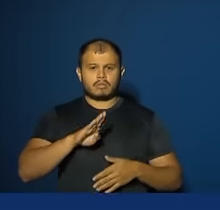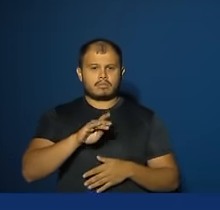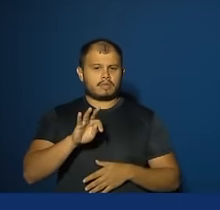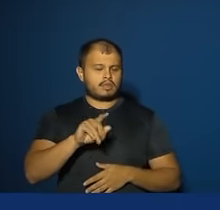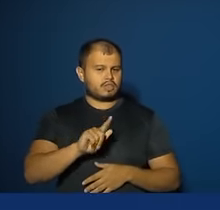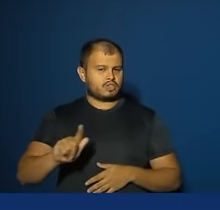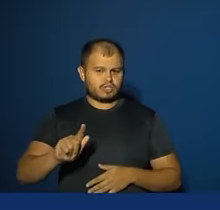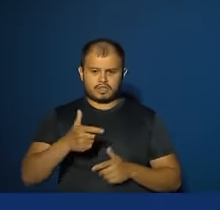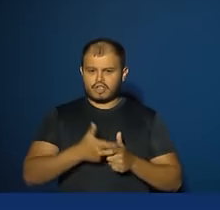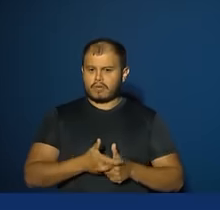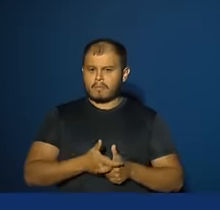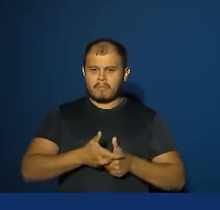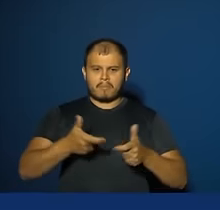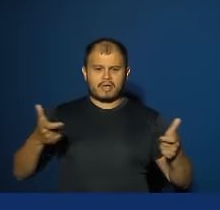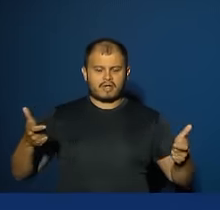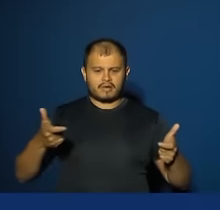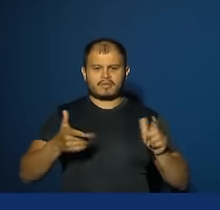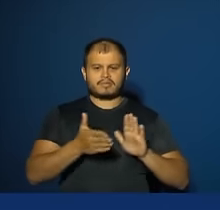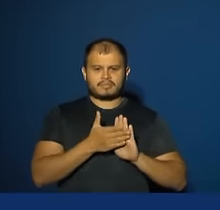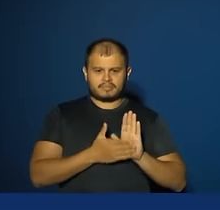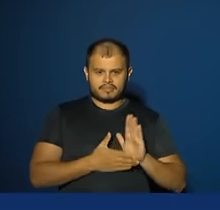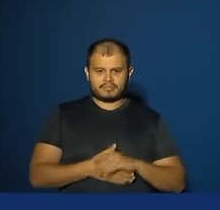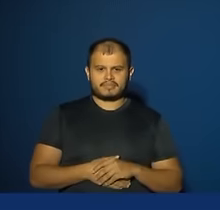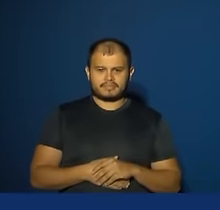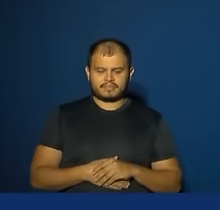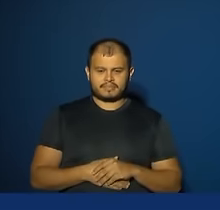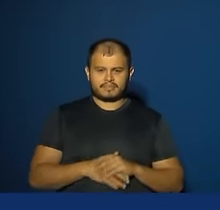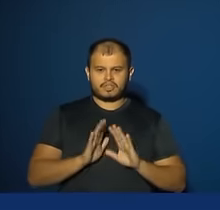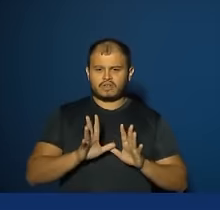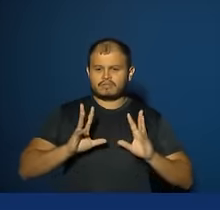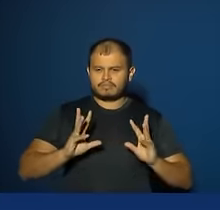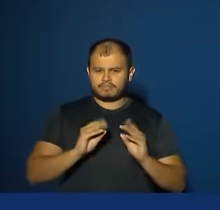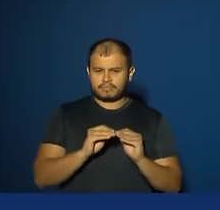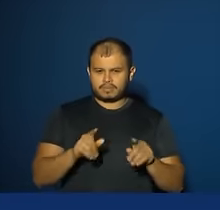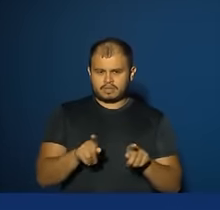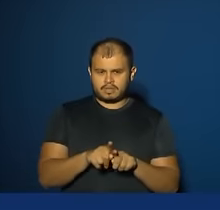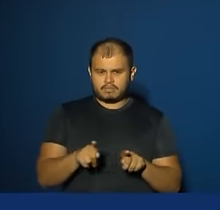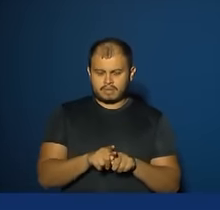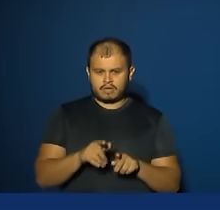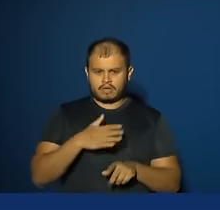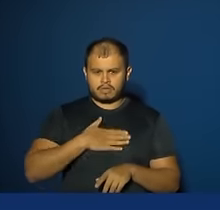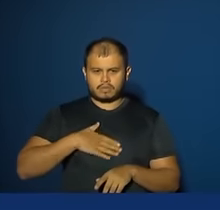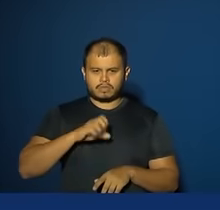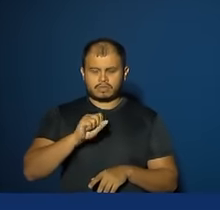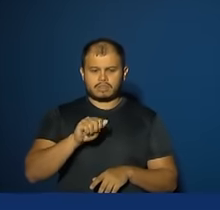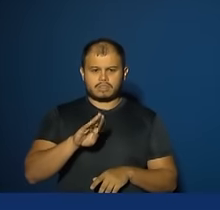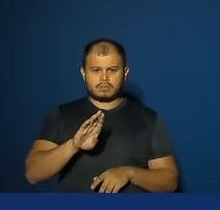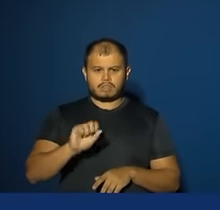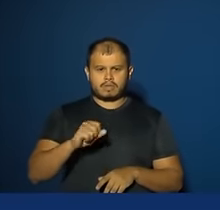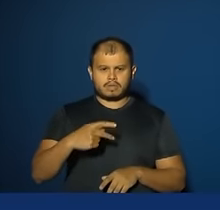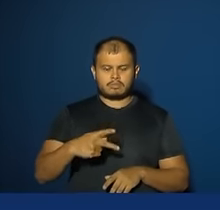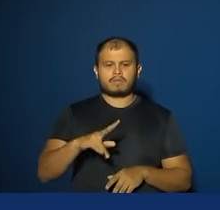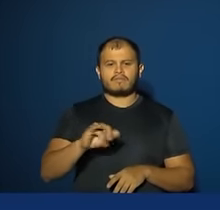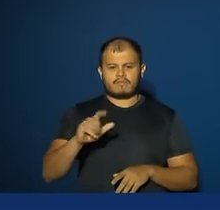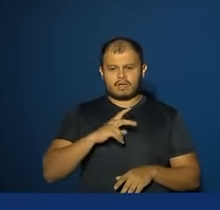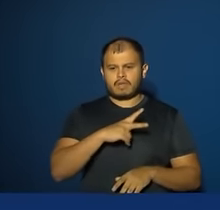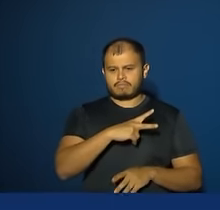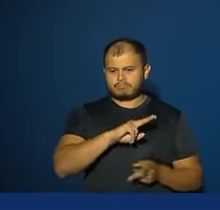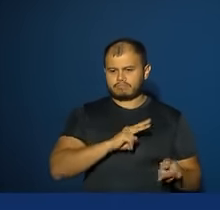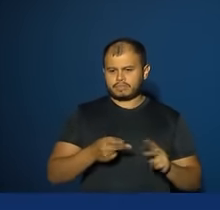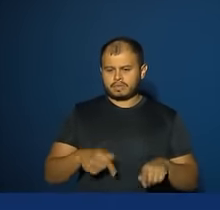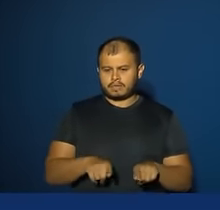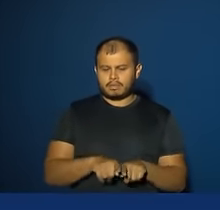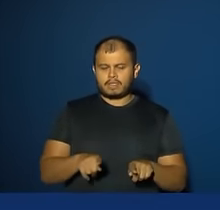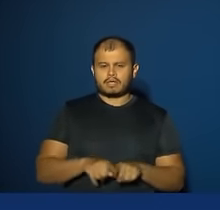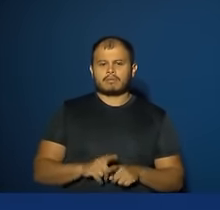é a maior posição do portfólio. Eu vou falar rapidamente, eu também gosto de Sabesp, que acho que vai ser privatizada, mas eu acho que o setor